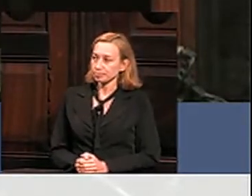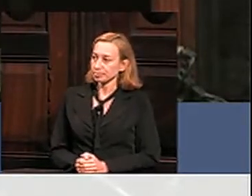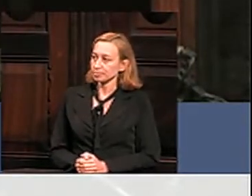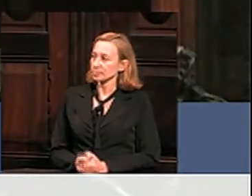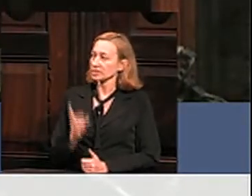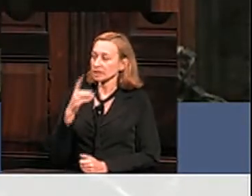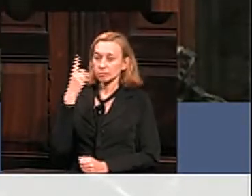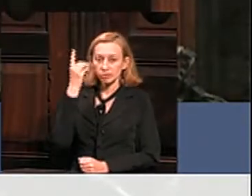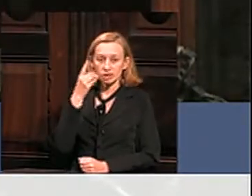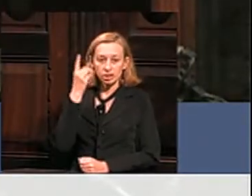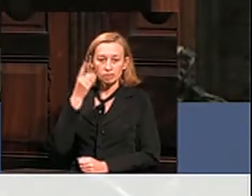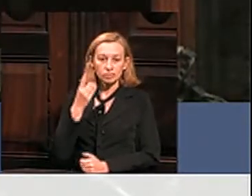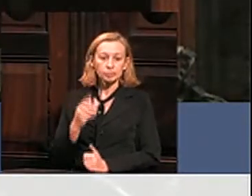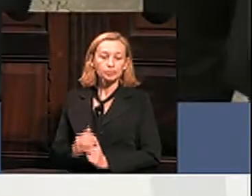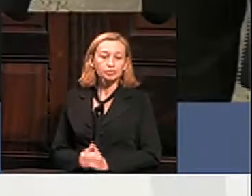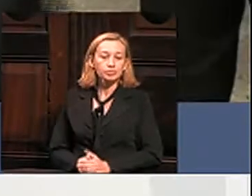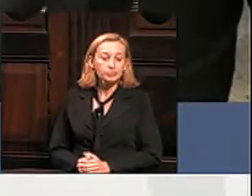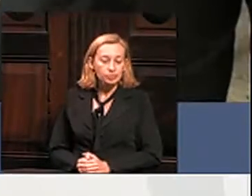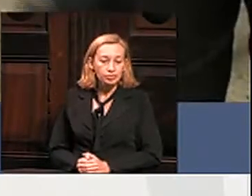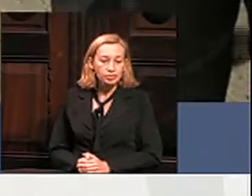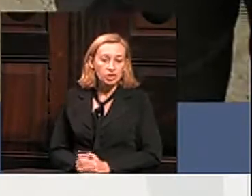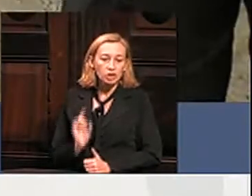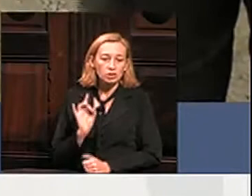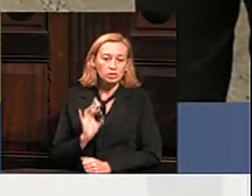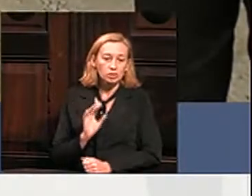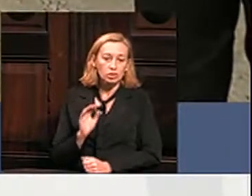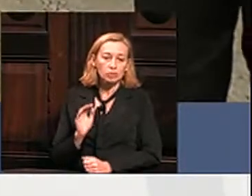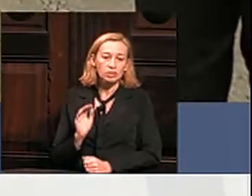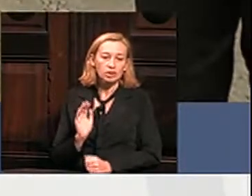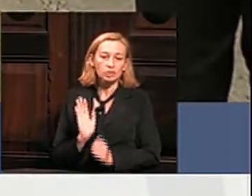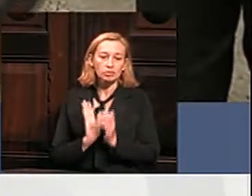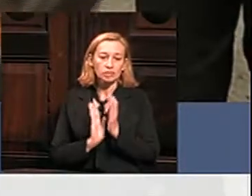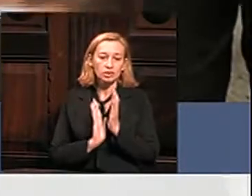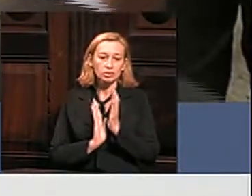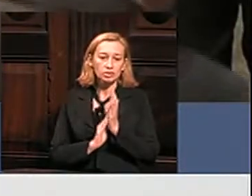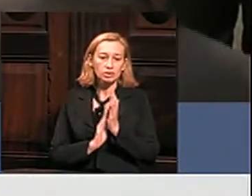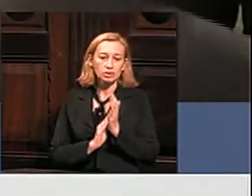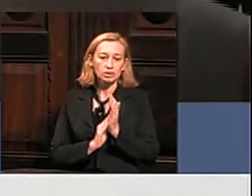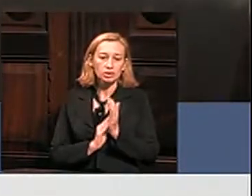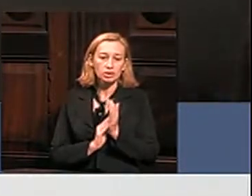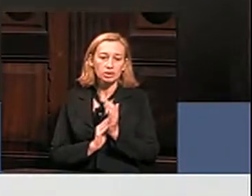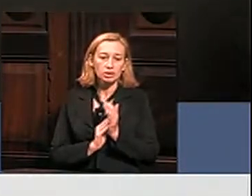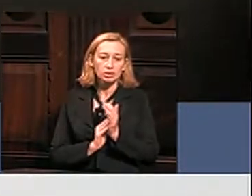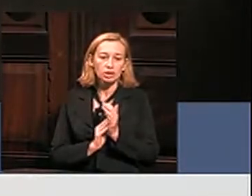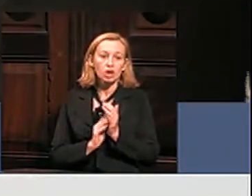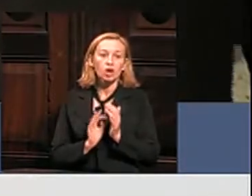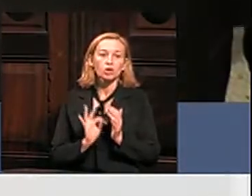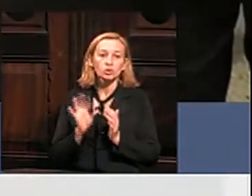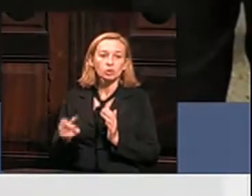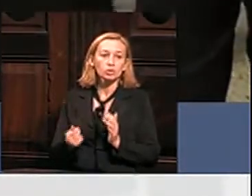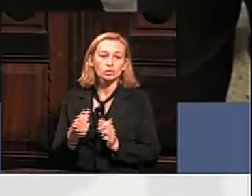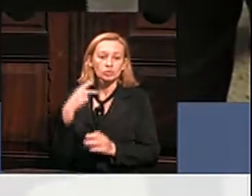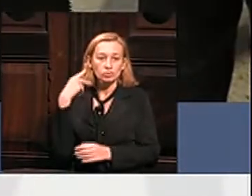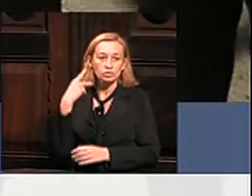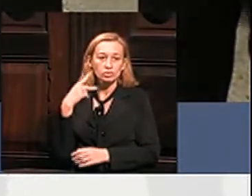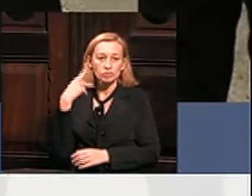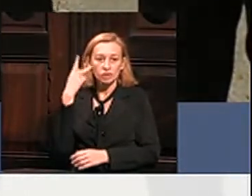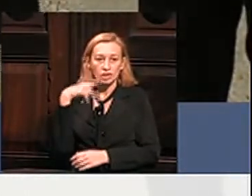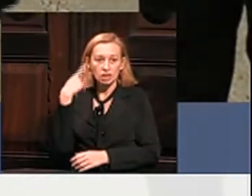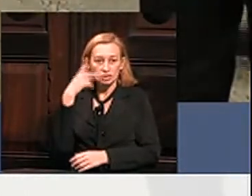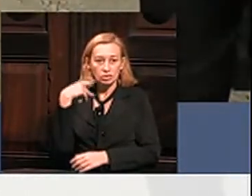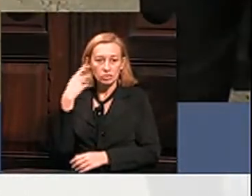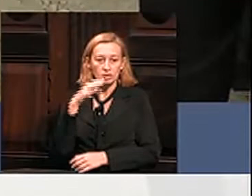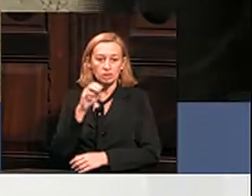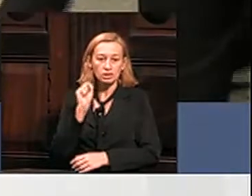Deputado Marco Vinícius. Só para saudar a todos os vereadores do município de Sapucaia, junto com os moradores